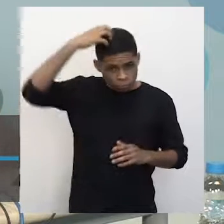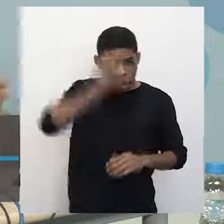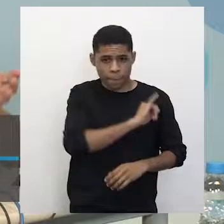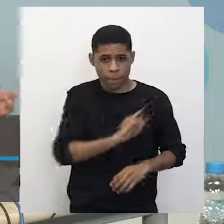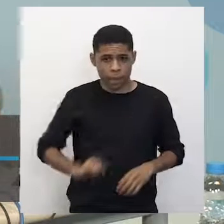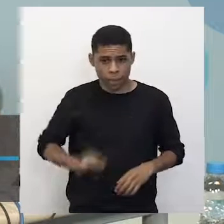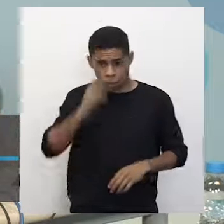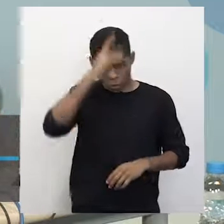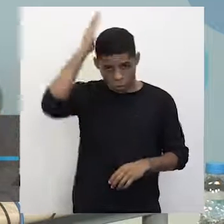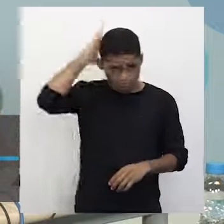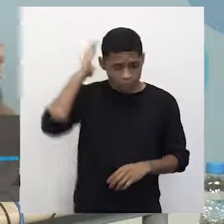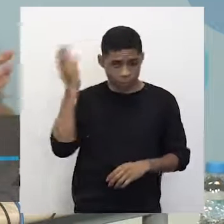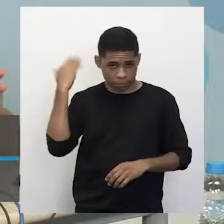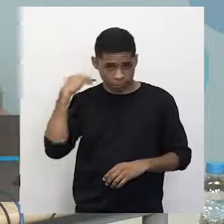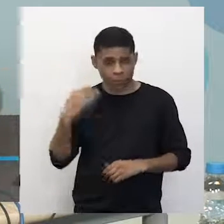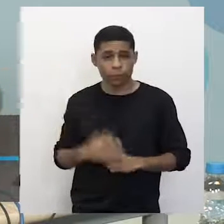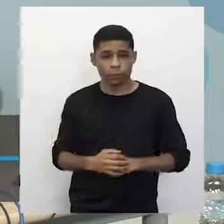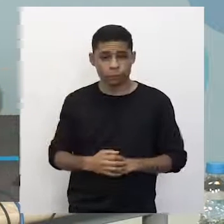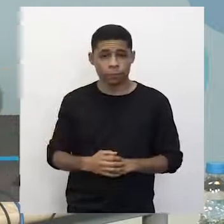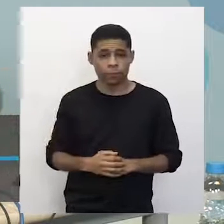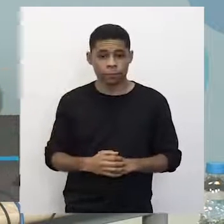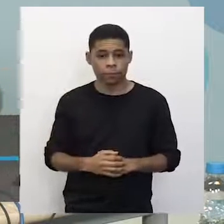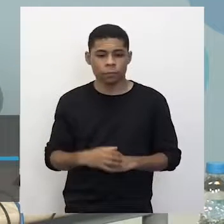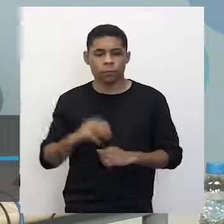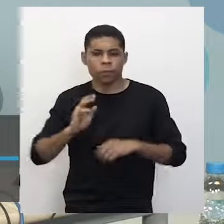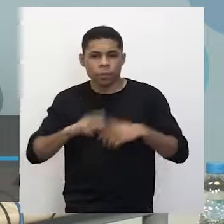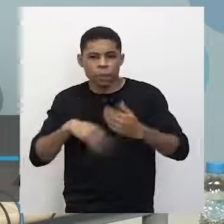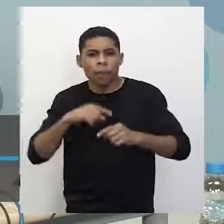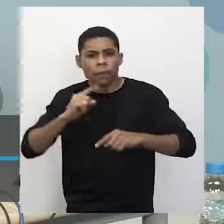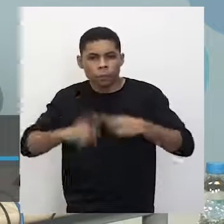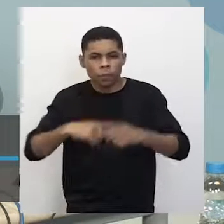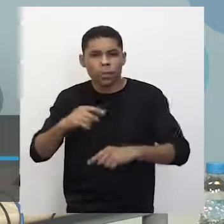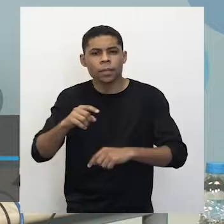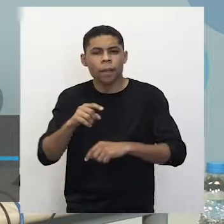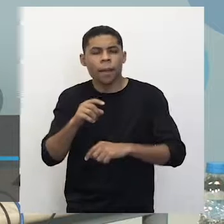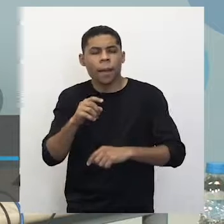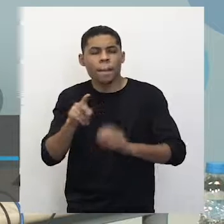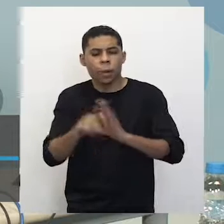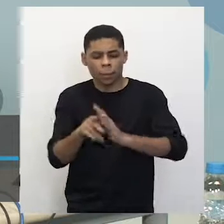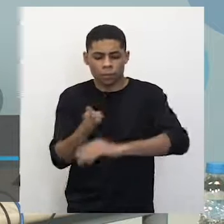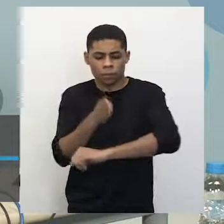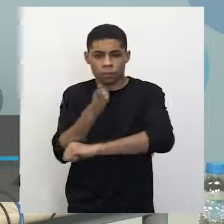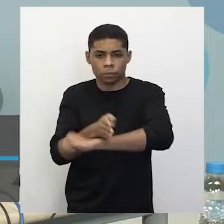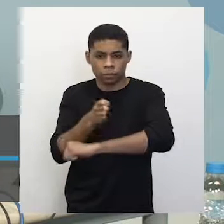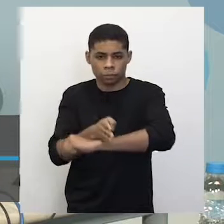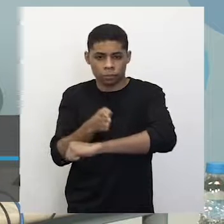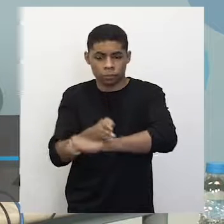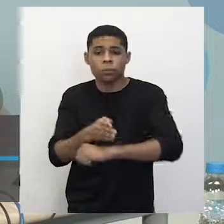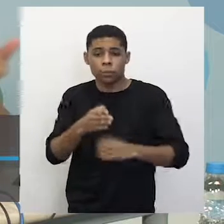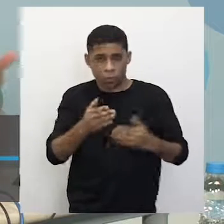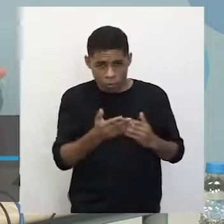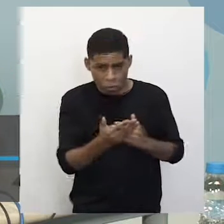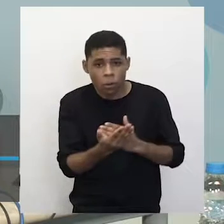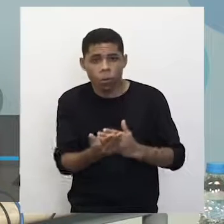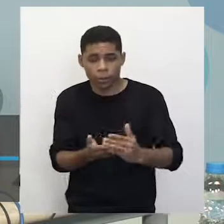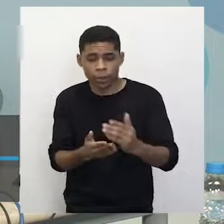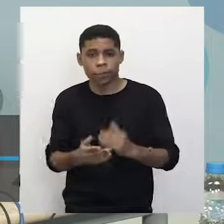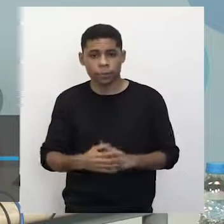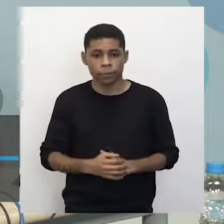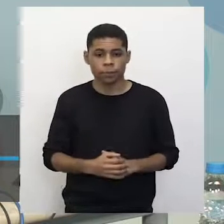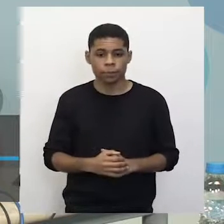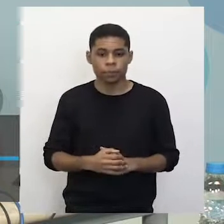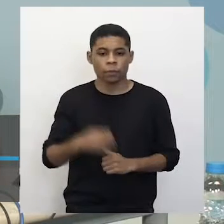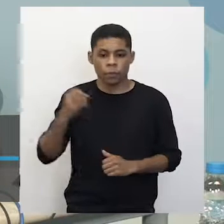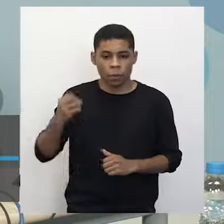a gente vai ver a chamada Alta Idade Média, vai passar pelas questões que provocaram seu declínio, caracterizando a